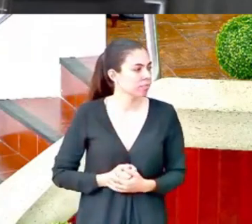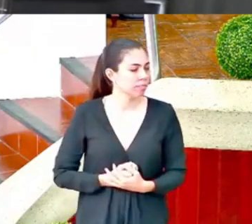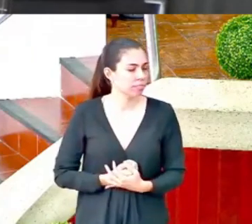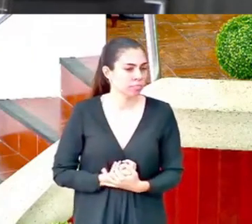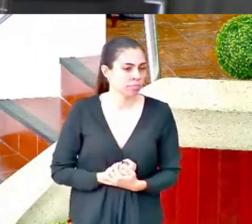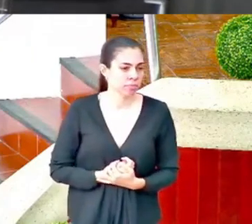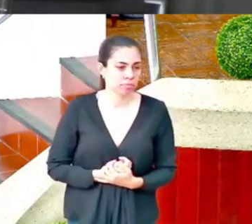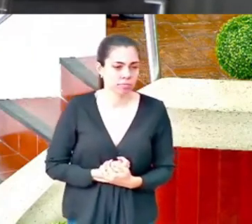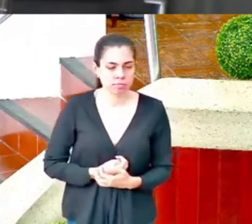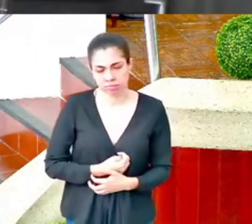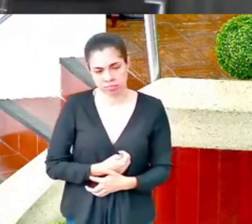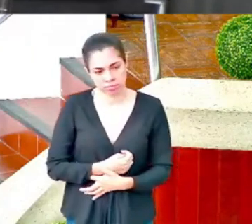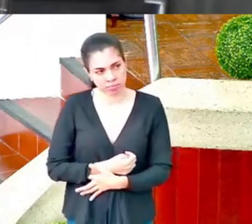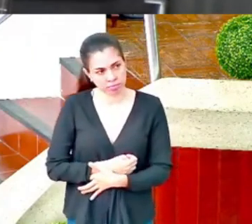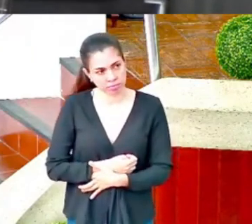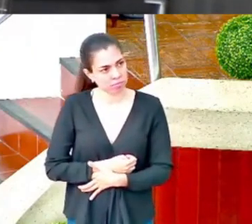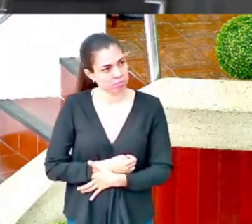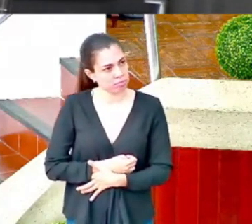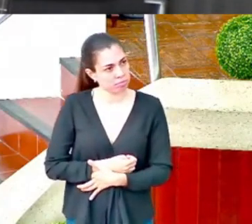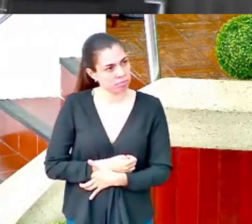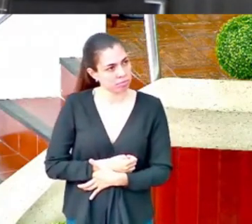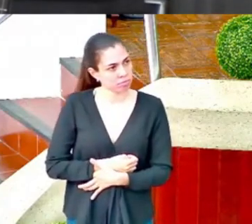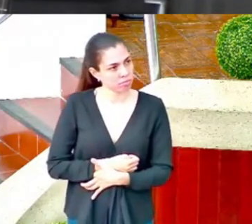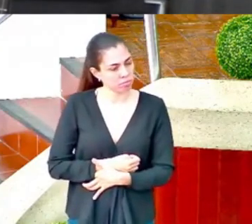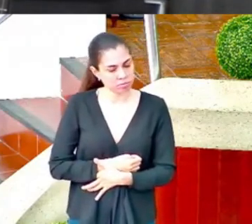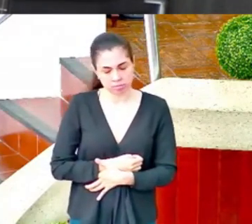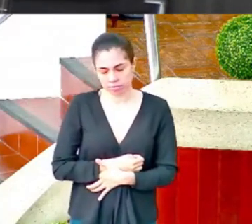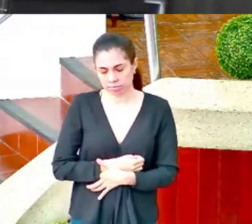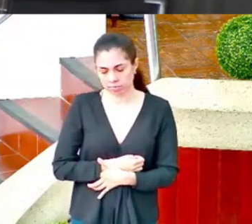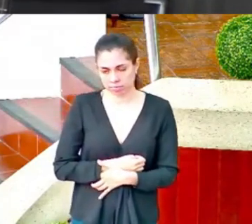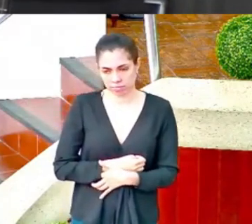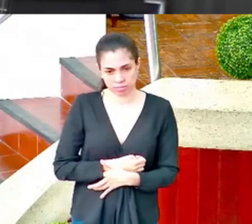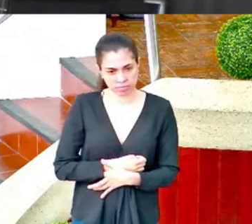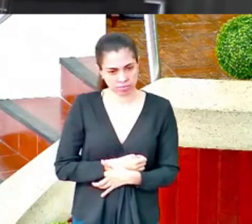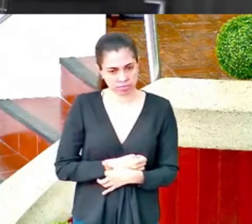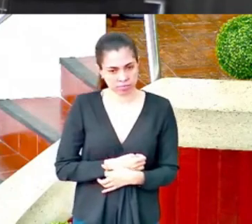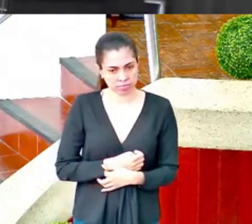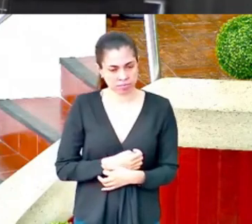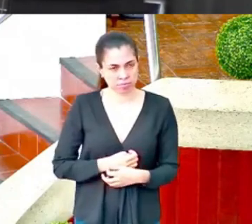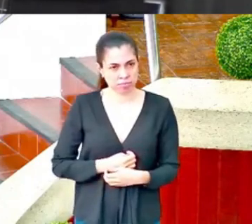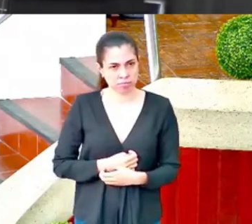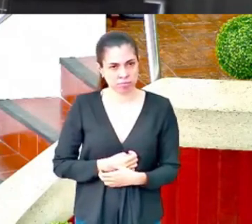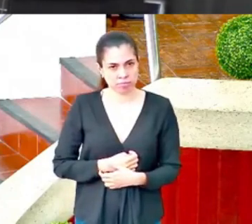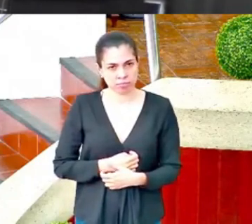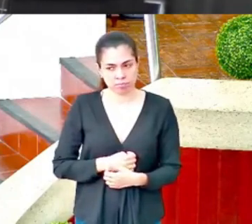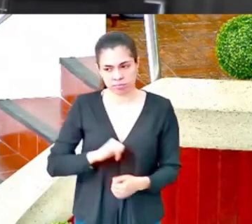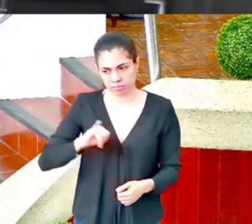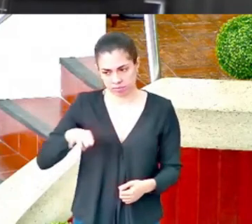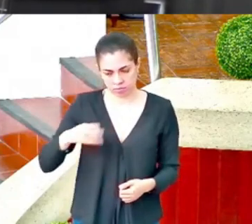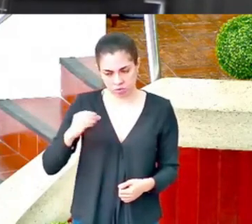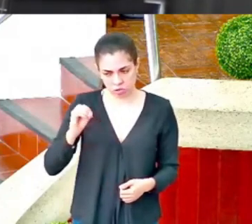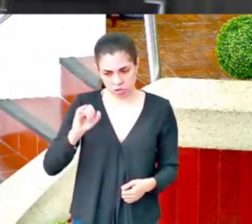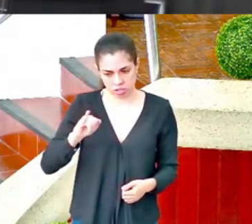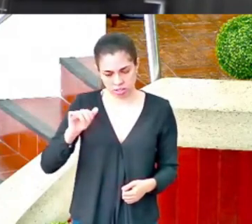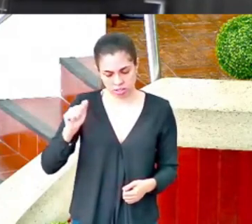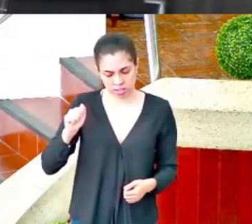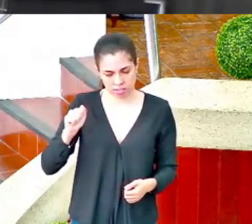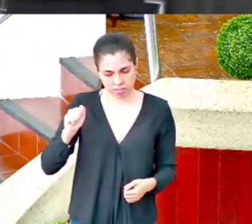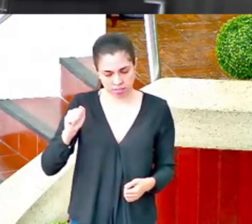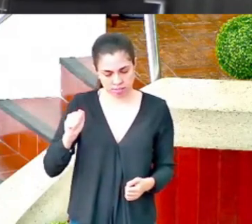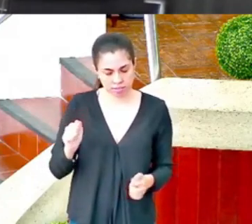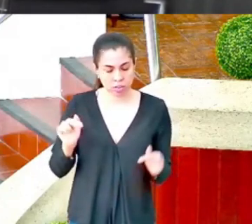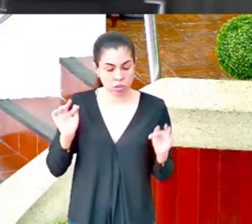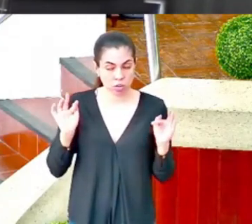purificou a forma de adorar. Josias terminou a sua vida com uma promessa